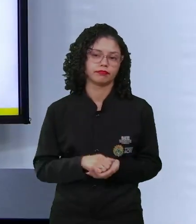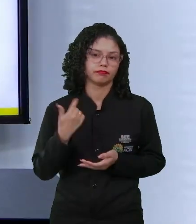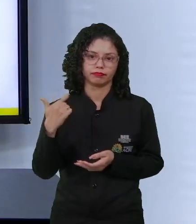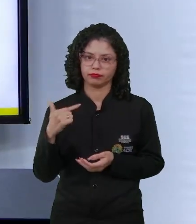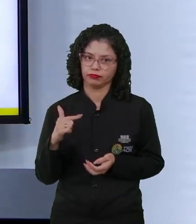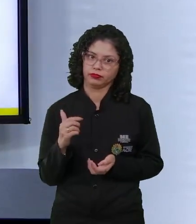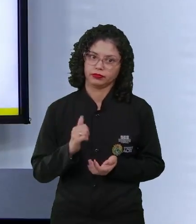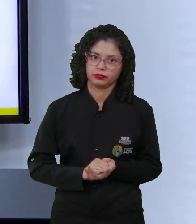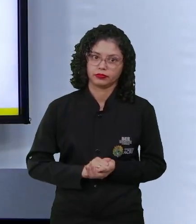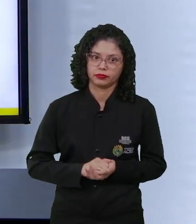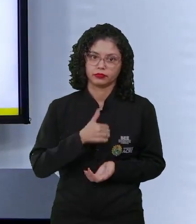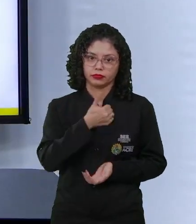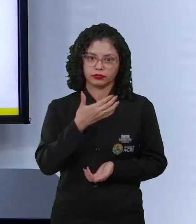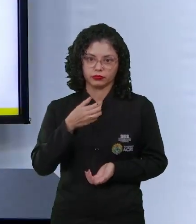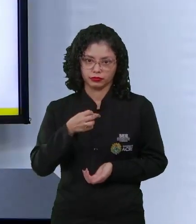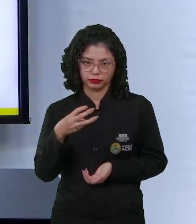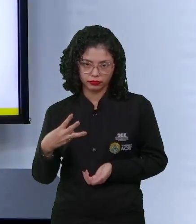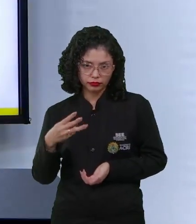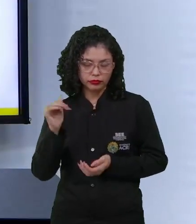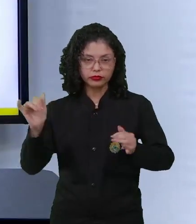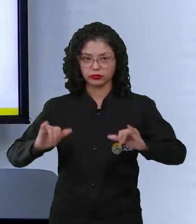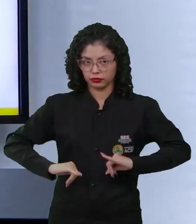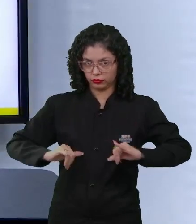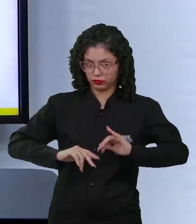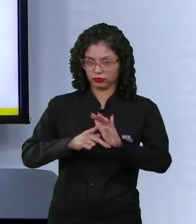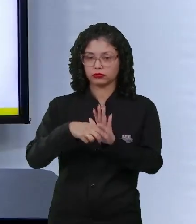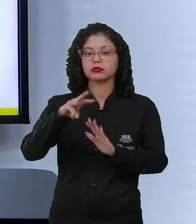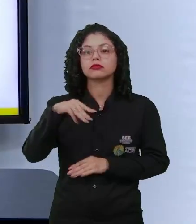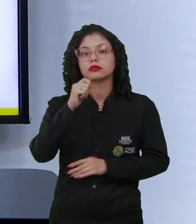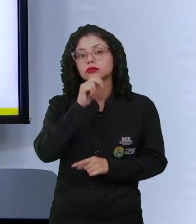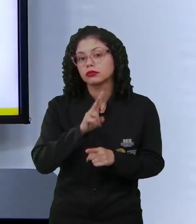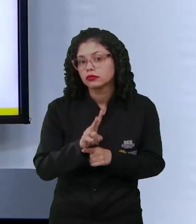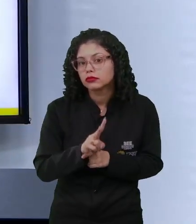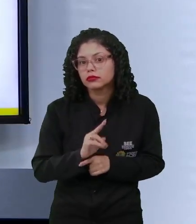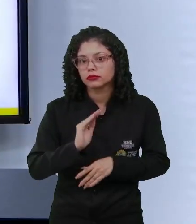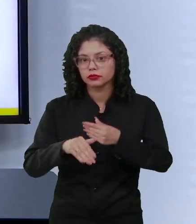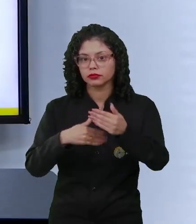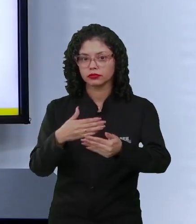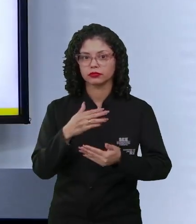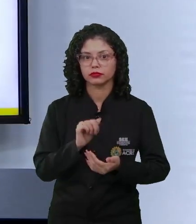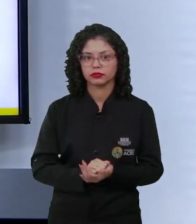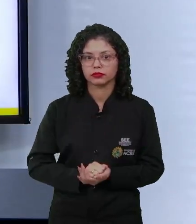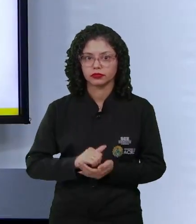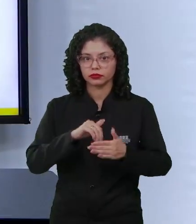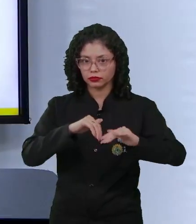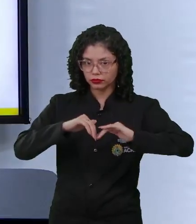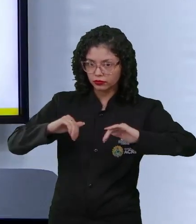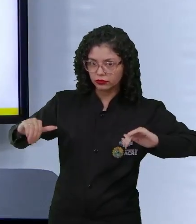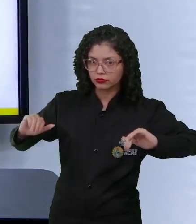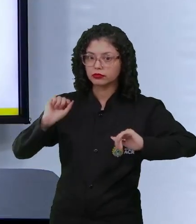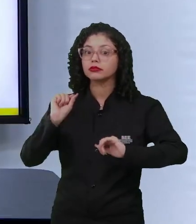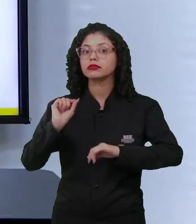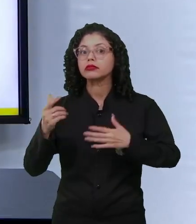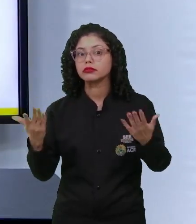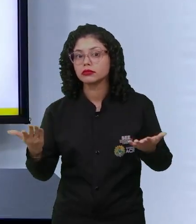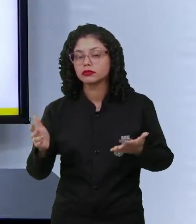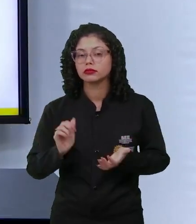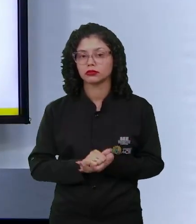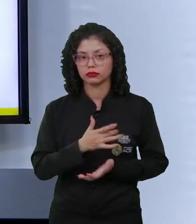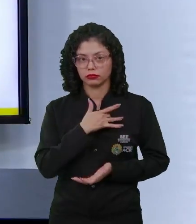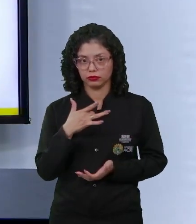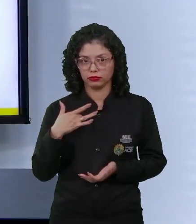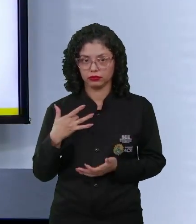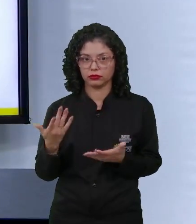ele não tem 13º. Se ele sofrer um acidente, quem vai ampará-lo durante o período de afastamento do trabalho por motivo de